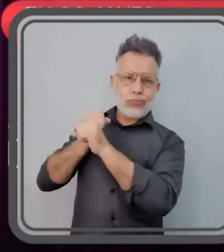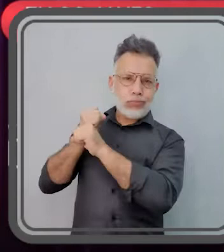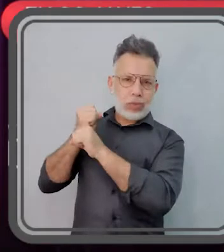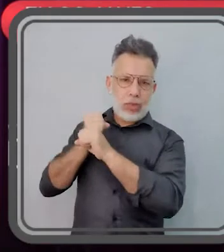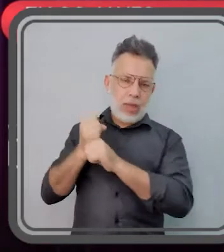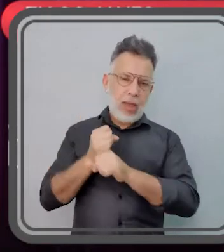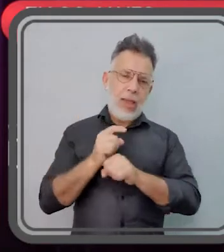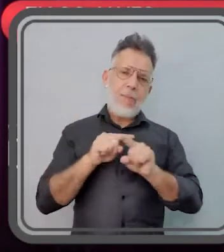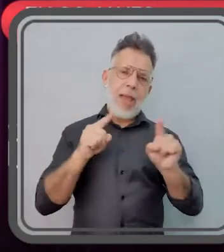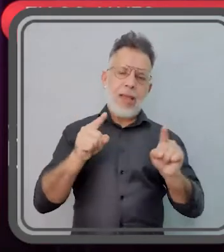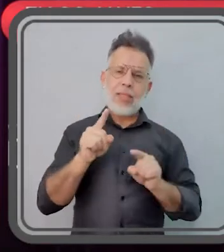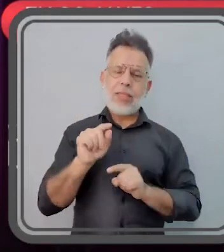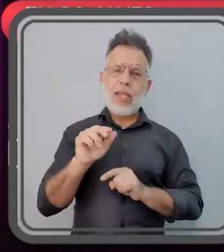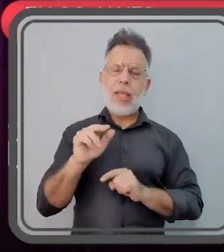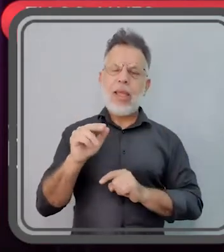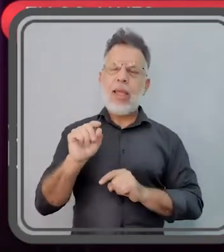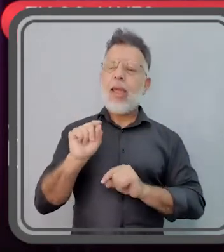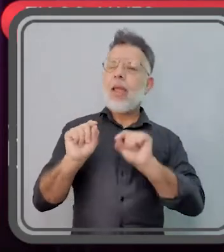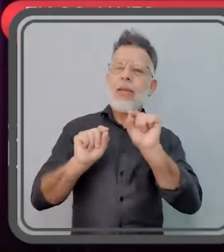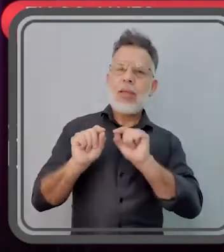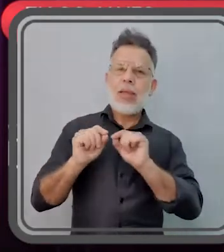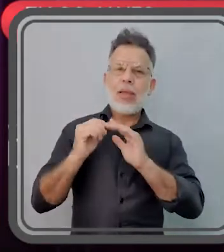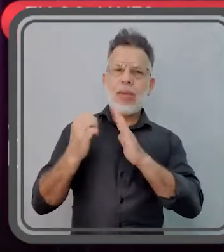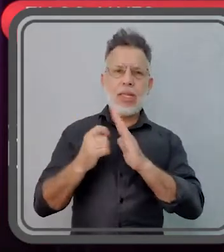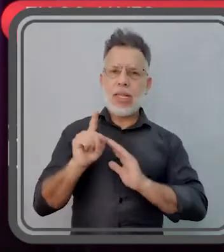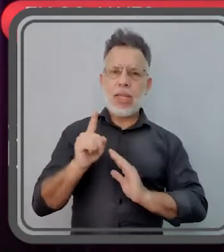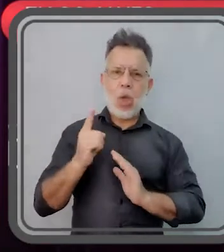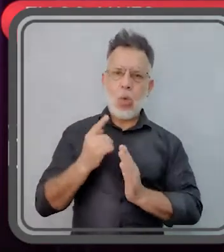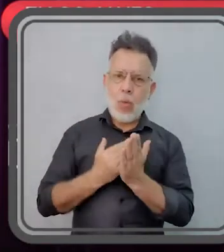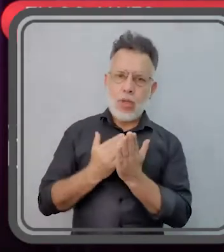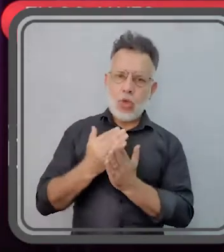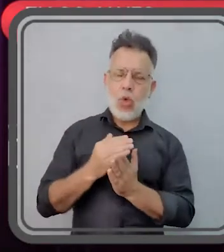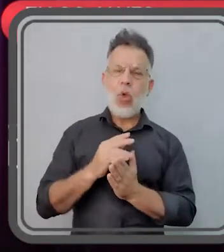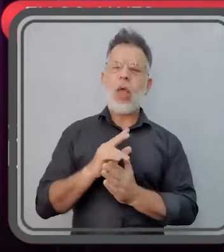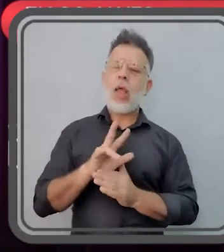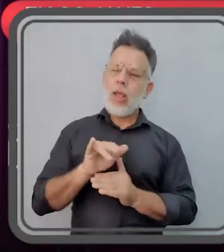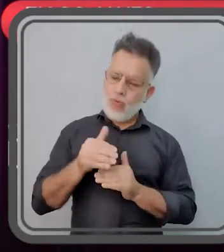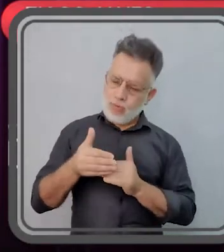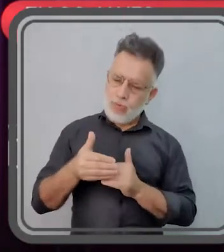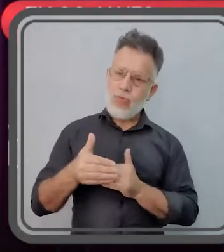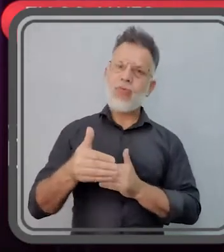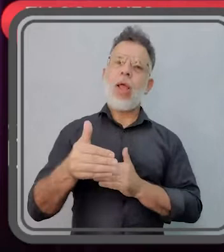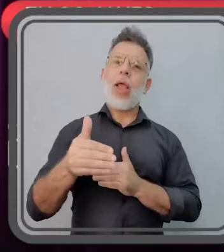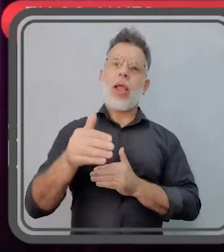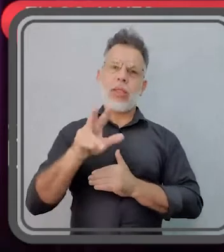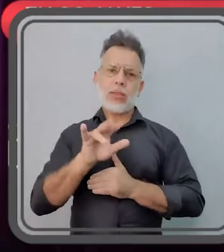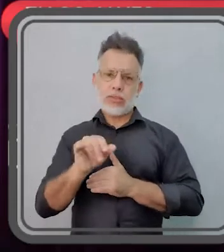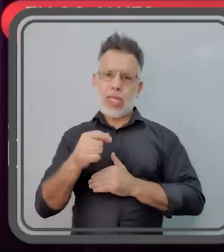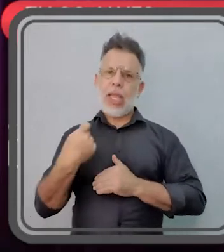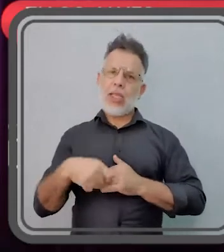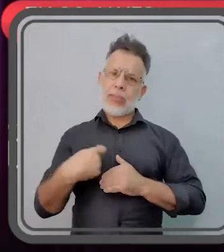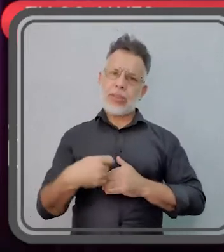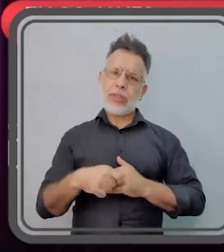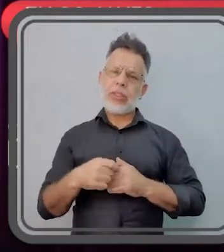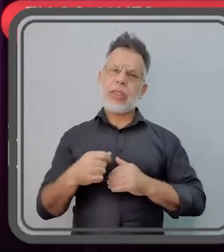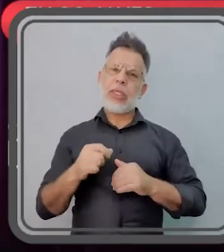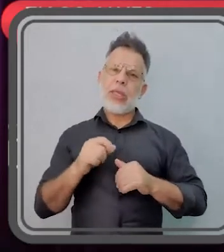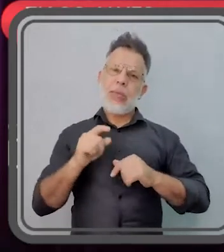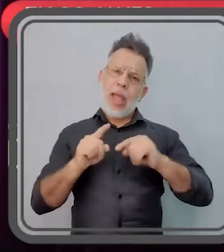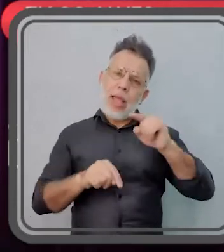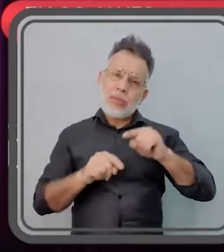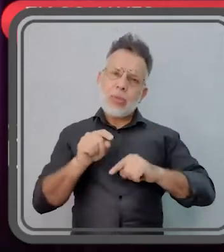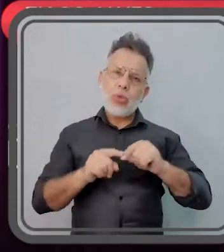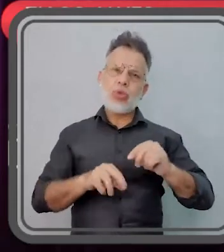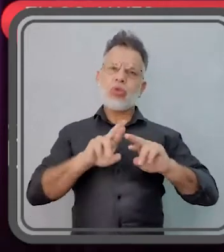não começaram, estão acelerando mais ainda, e para criar diferentes produtos, diferentes serviços que são